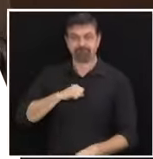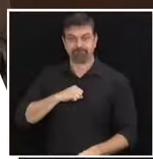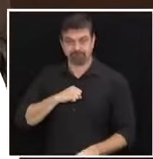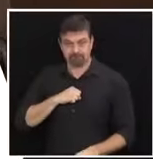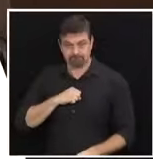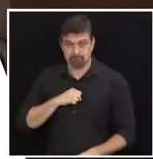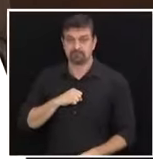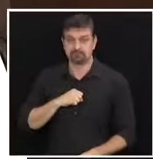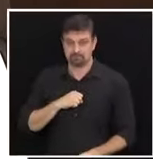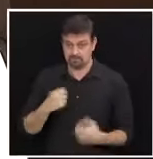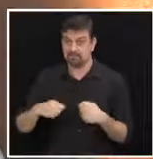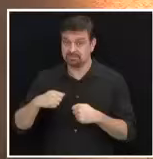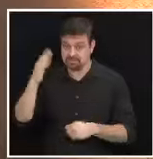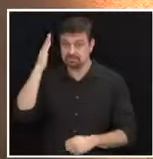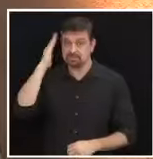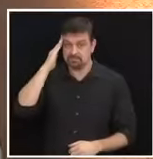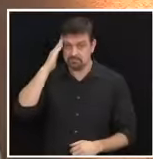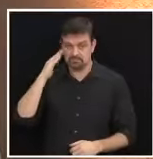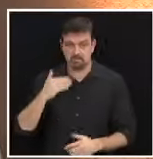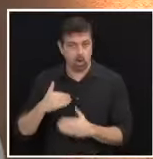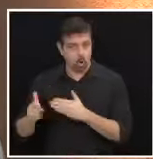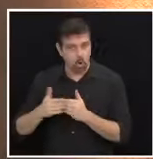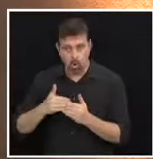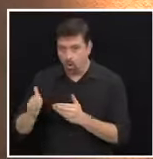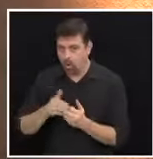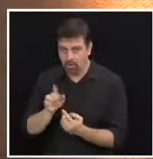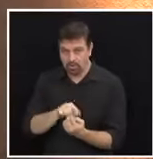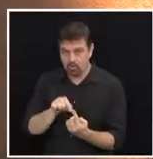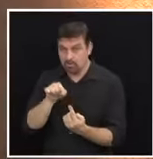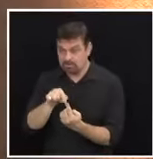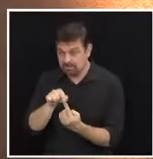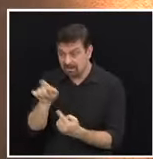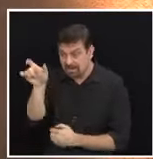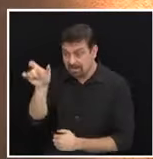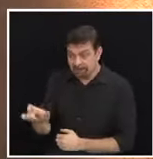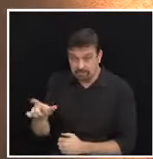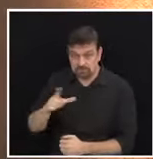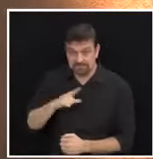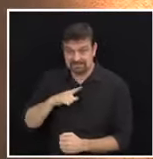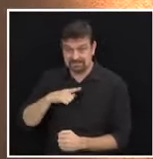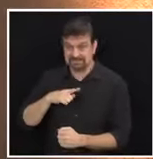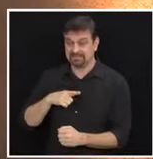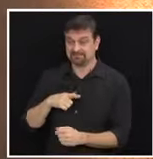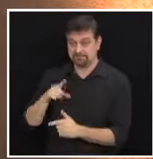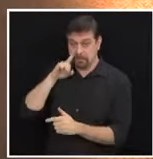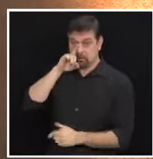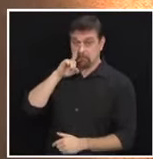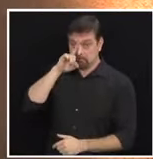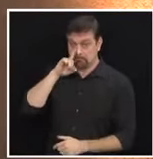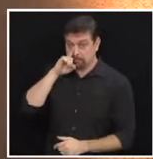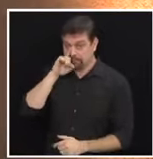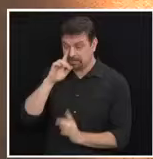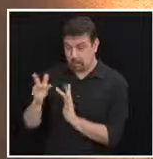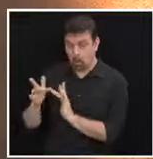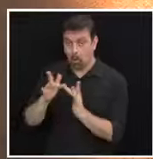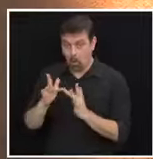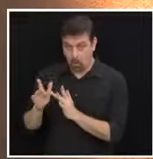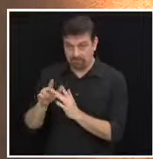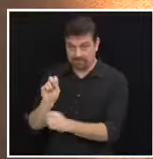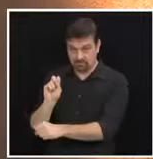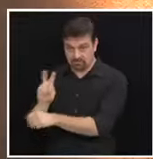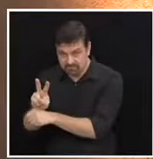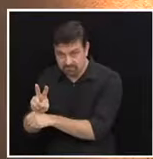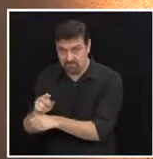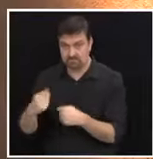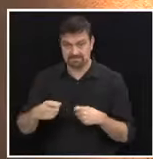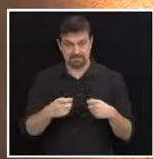você adquiriu o vírus. Qualquer risco objetivo que você tenha, você deve procurar o